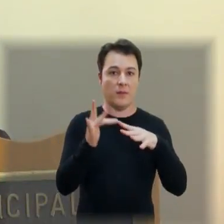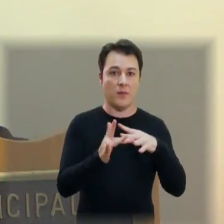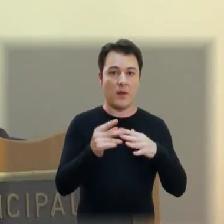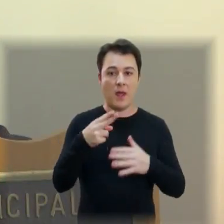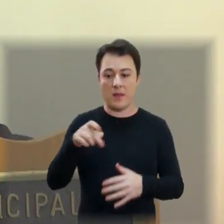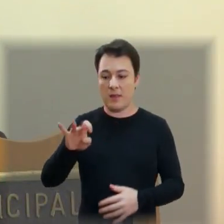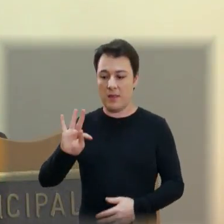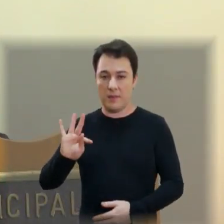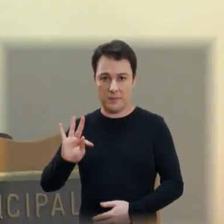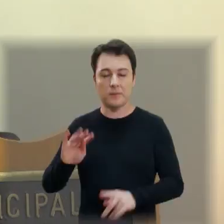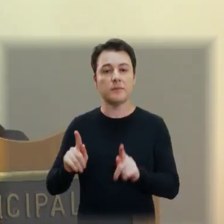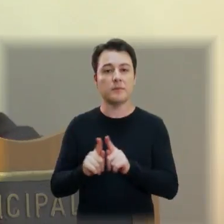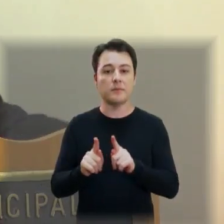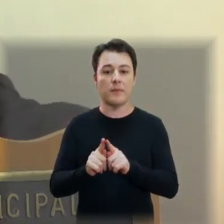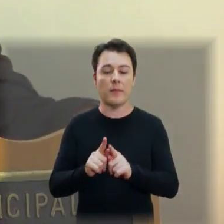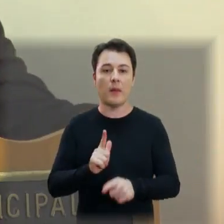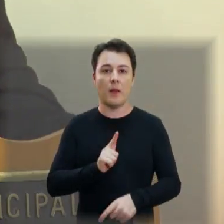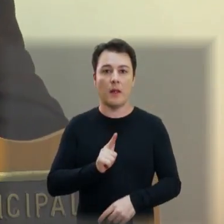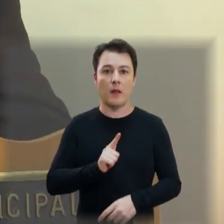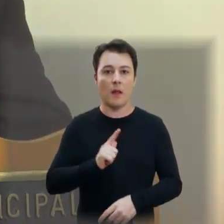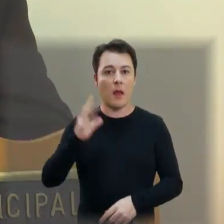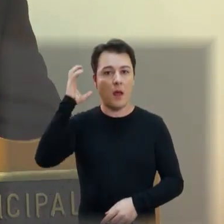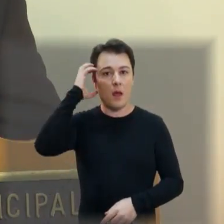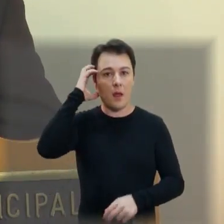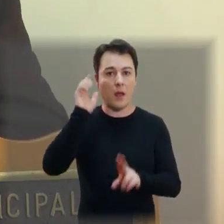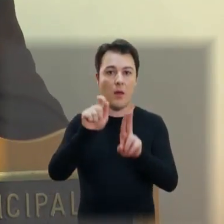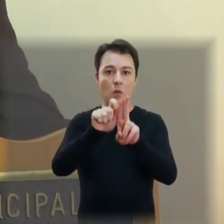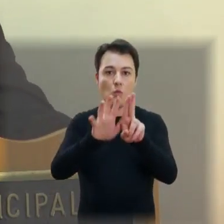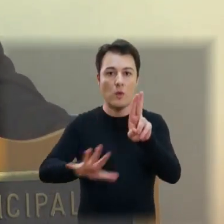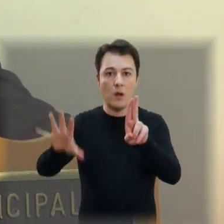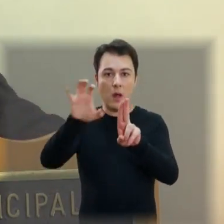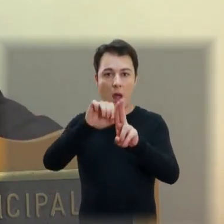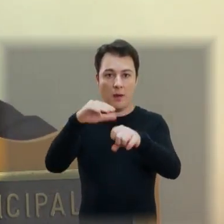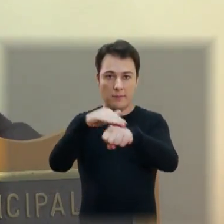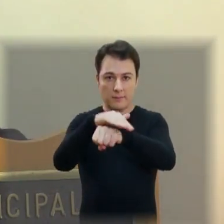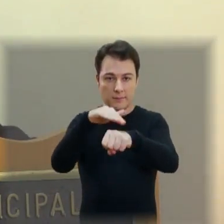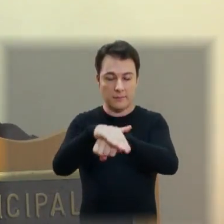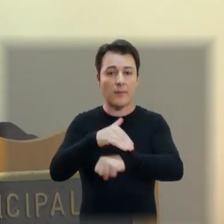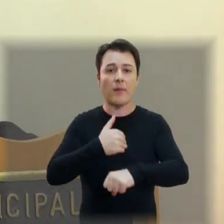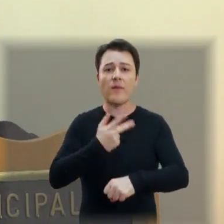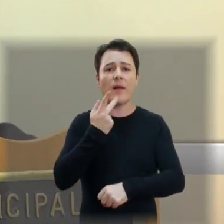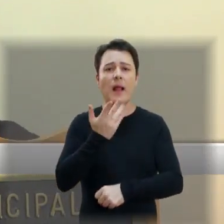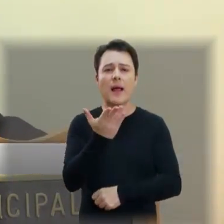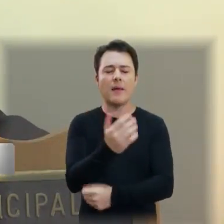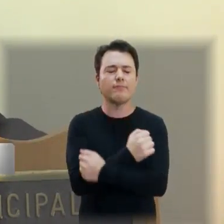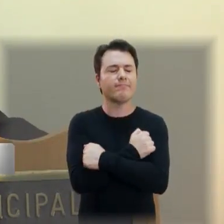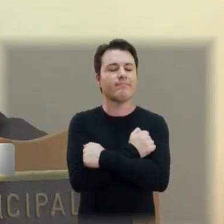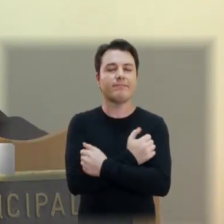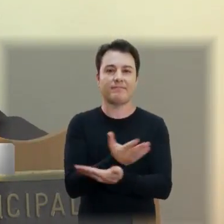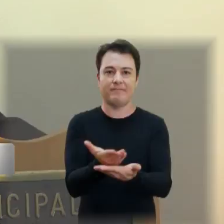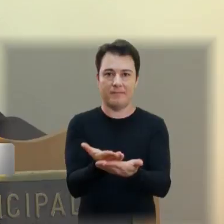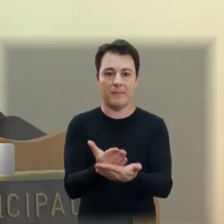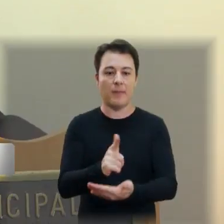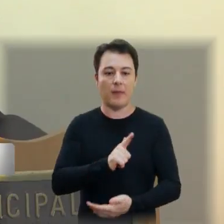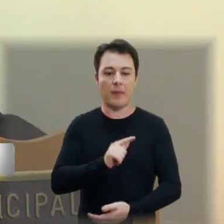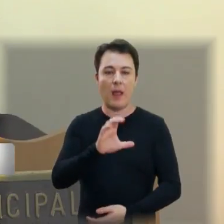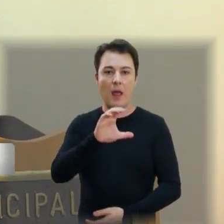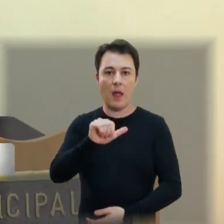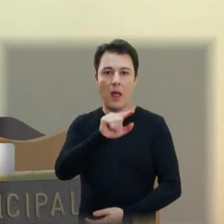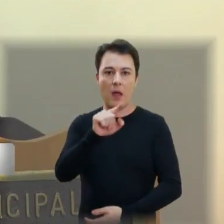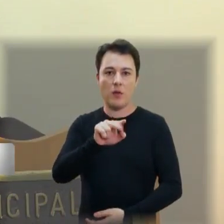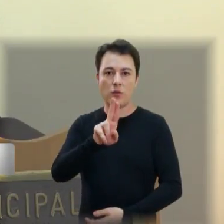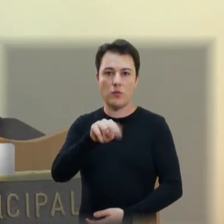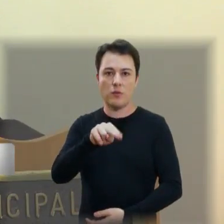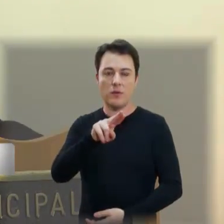NET, pela Rádio Uniara mais tarde. Quero aqui mandar um abraço para o Cazuzinha da